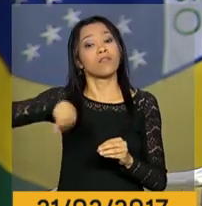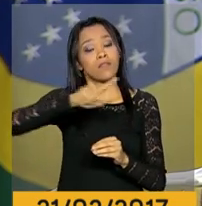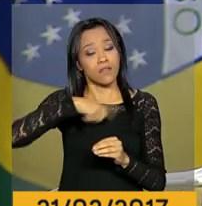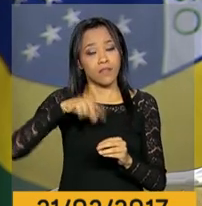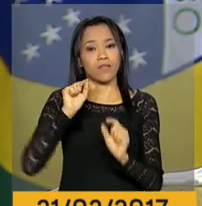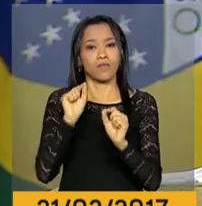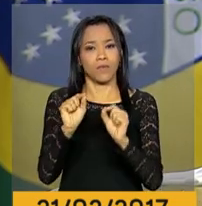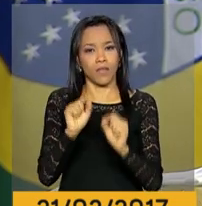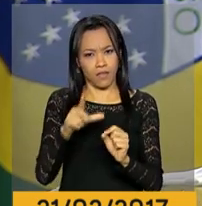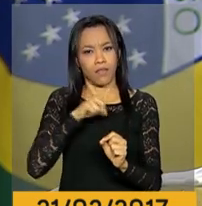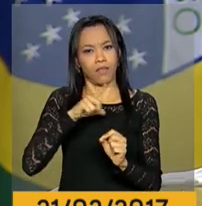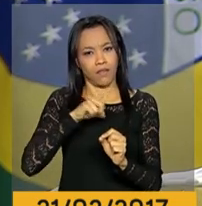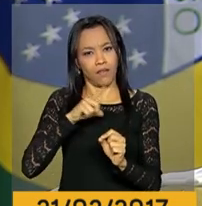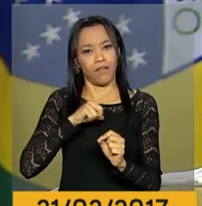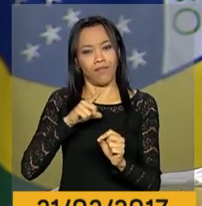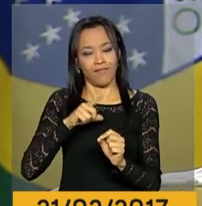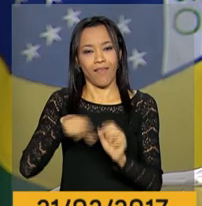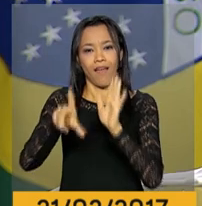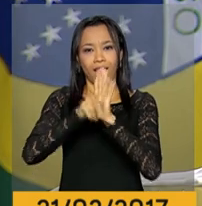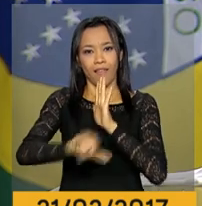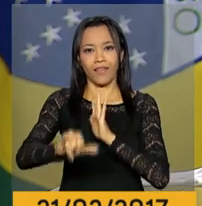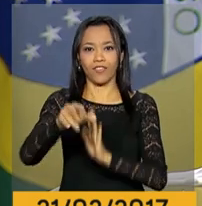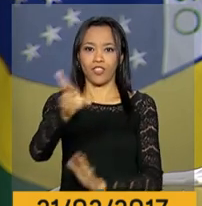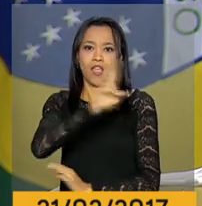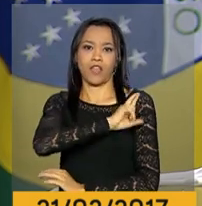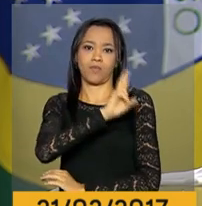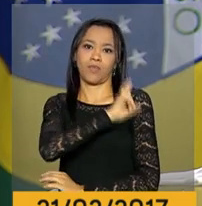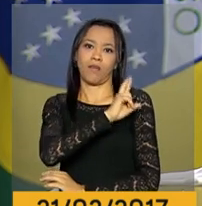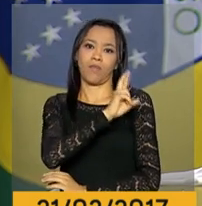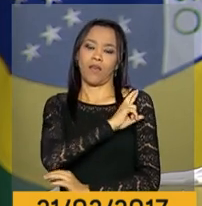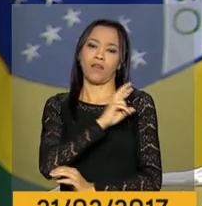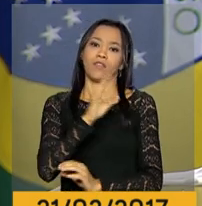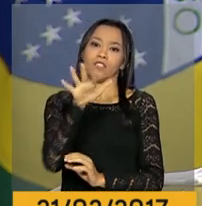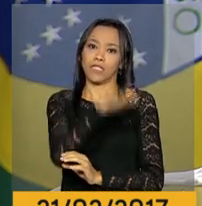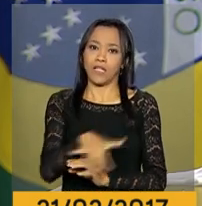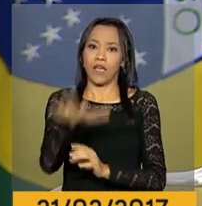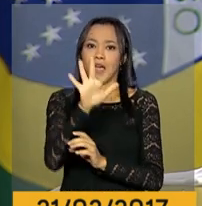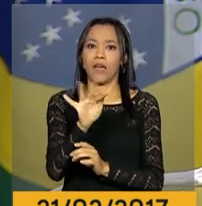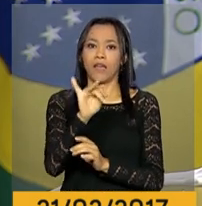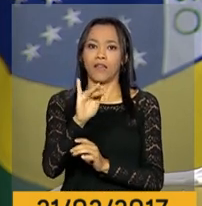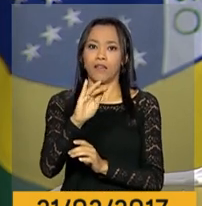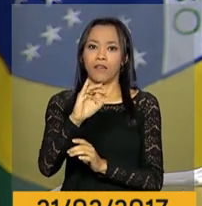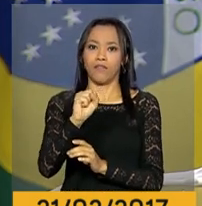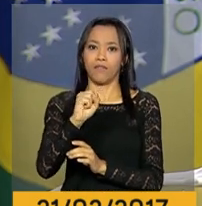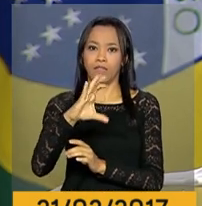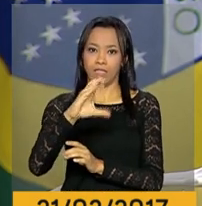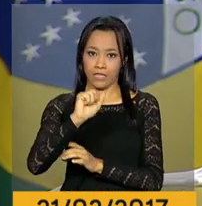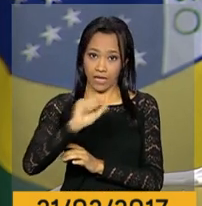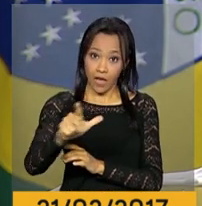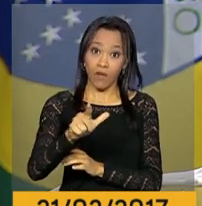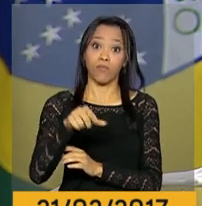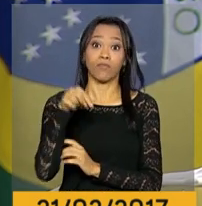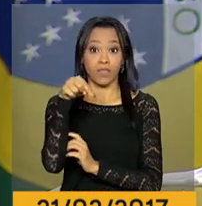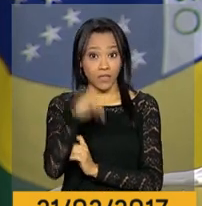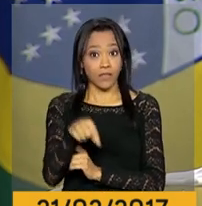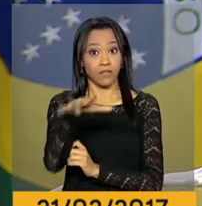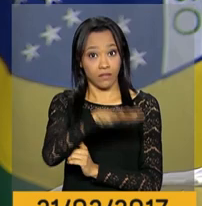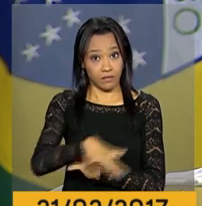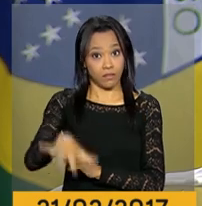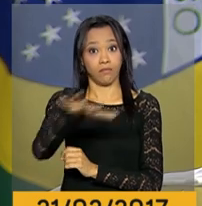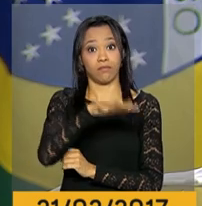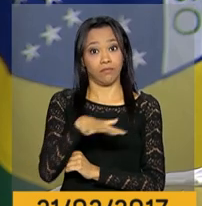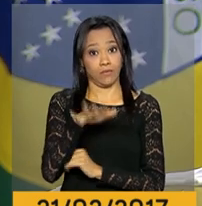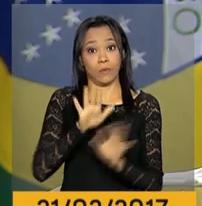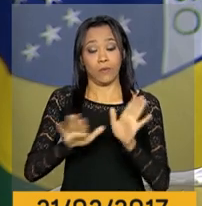lei de responsabilidade fiscal o que seria política e economicamente desastroso para o governo federal mas